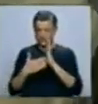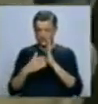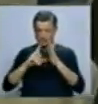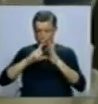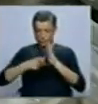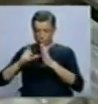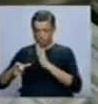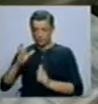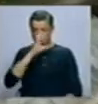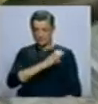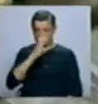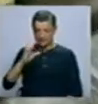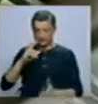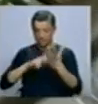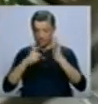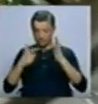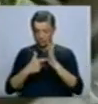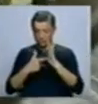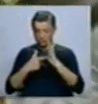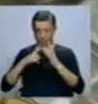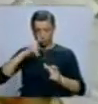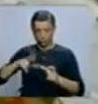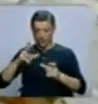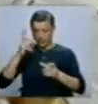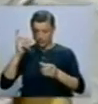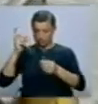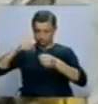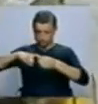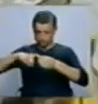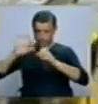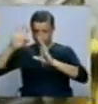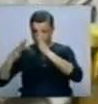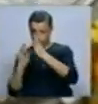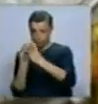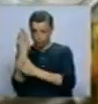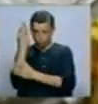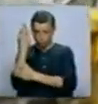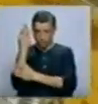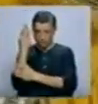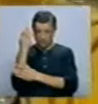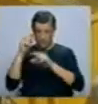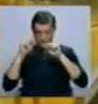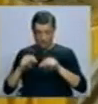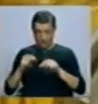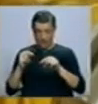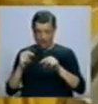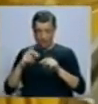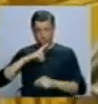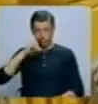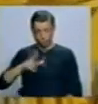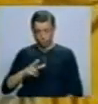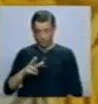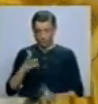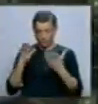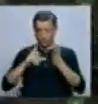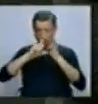científico e tecnológico, de que Portugal é membro fundador, que é o SKA, Square Kilometre Array. E ainda por cima, Portugal, que está neste